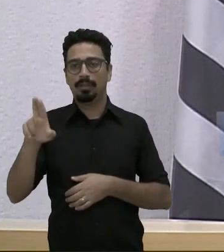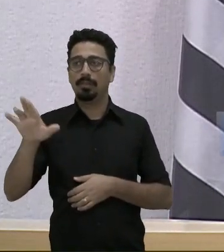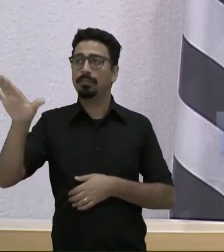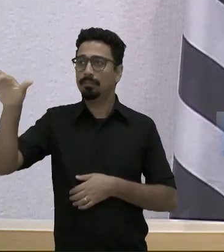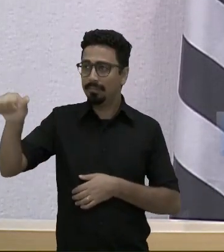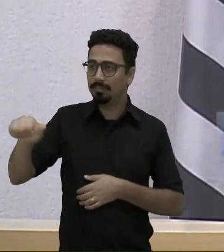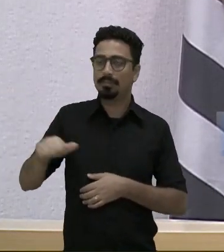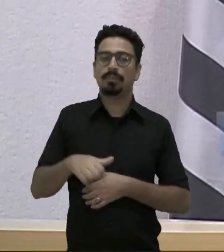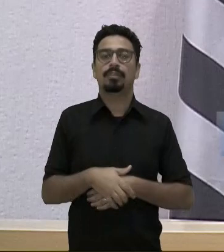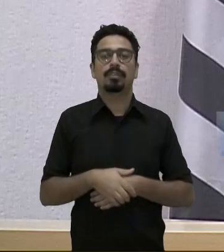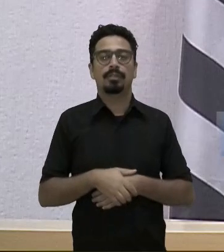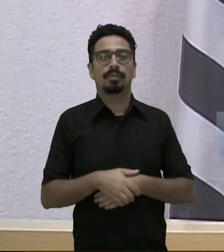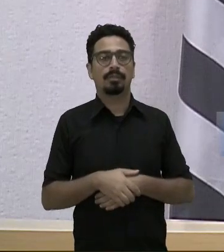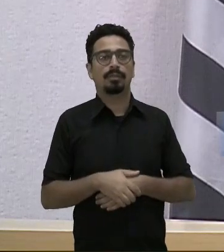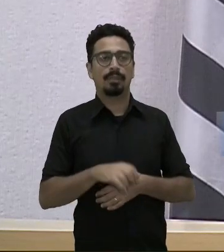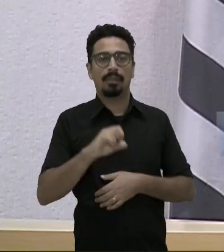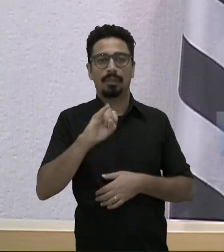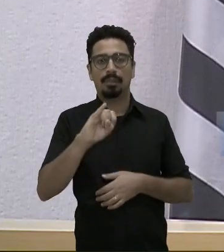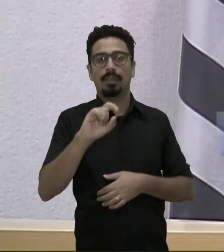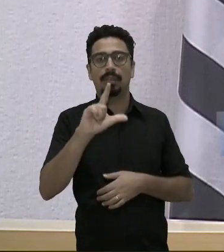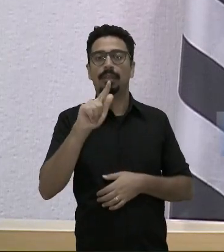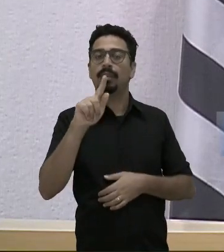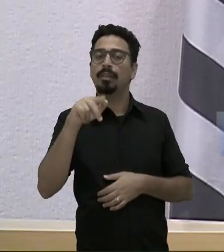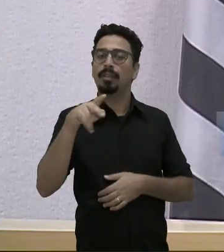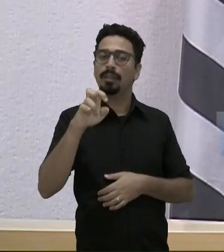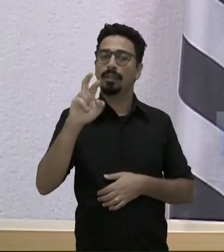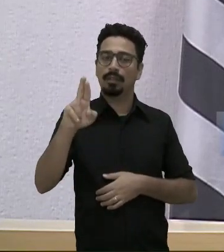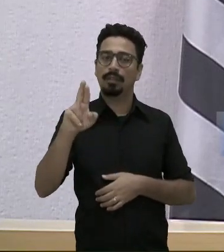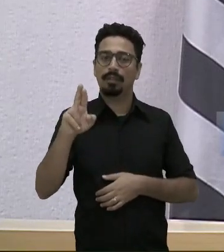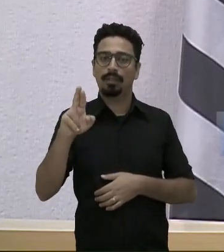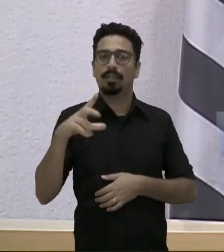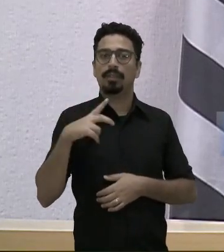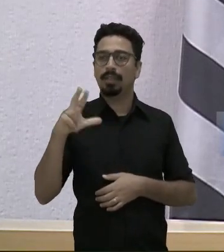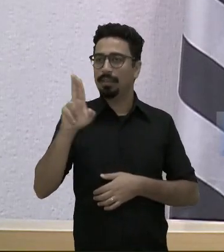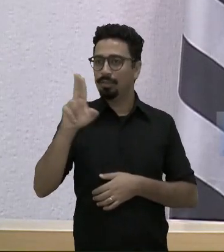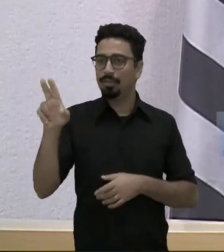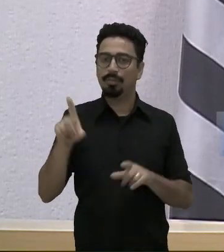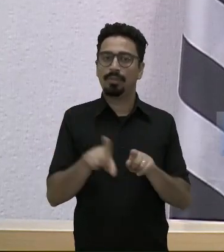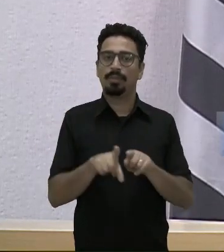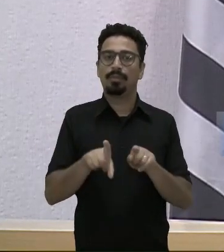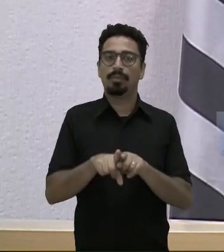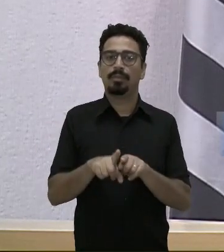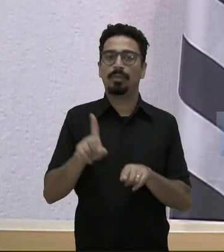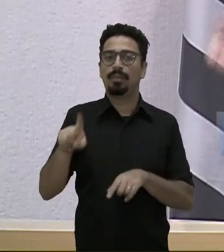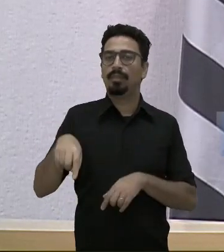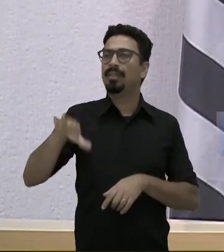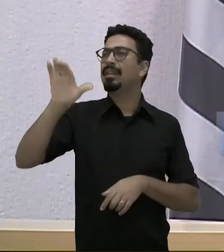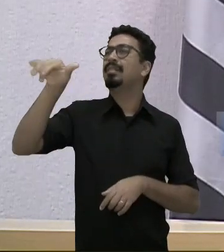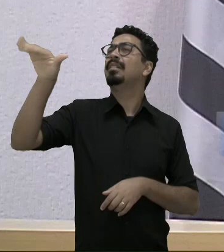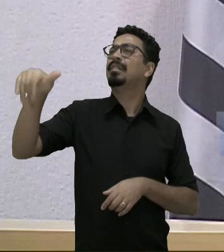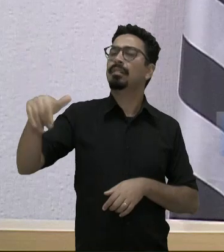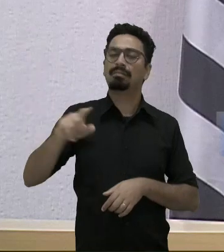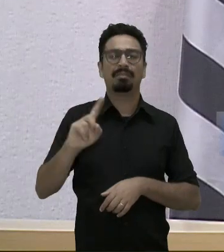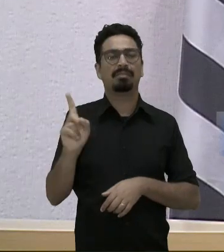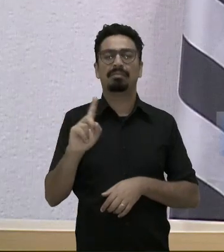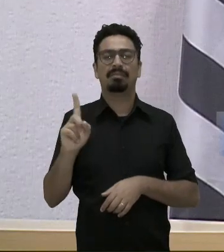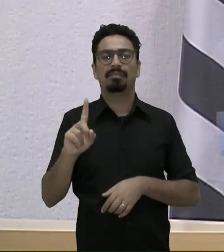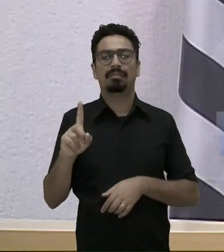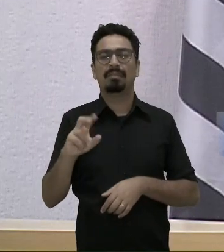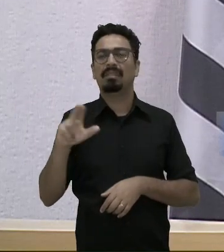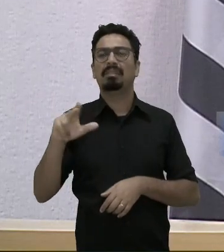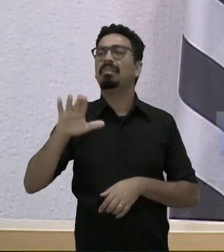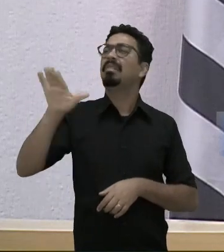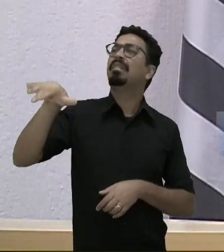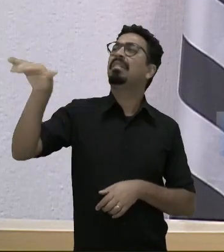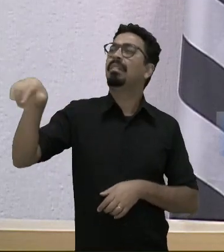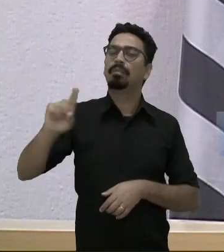Ilgner, por favor. Ilgner, por favor. O garçom tem nome. Psiu. Ei, ei. Não, não é psiu, não